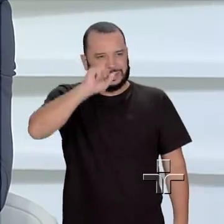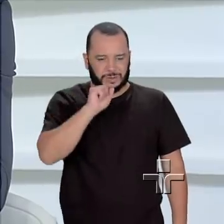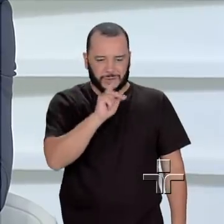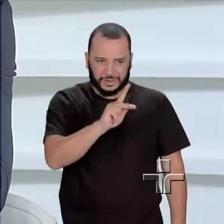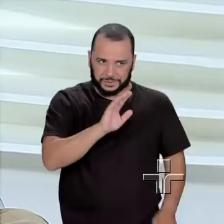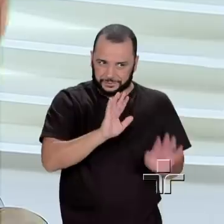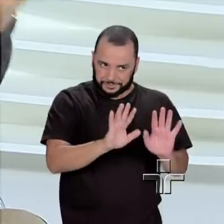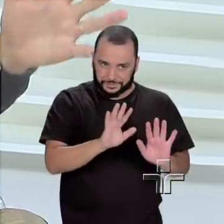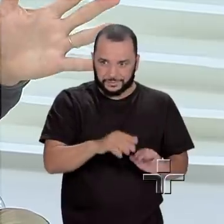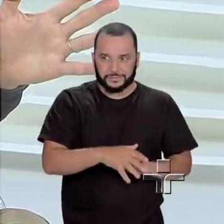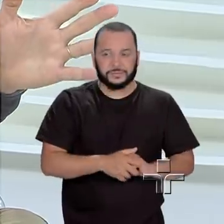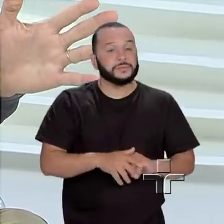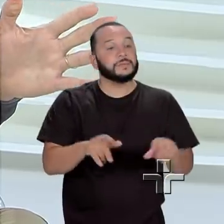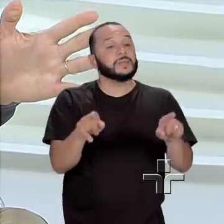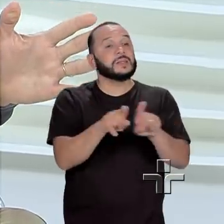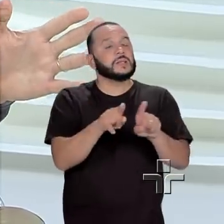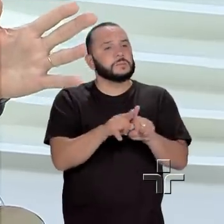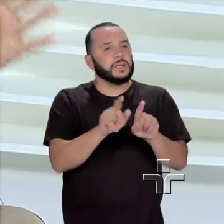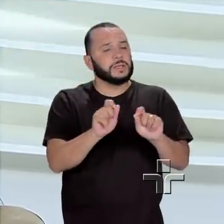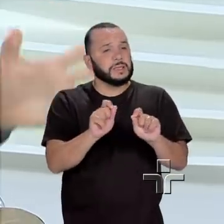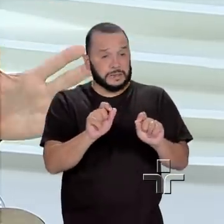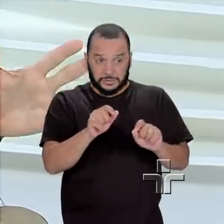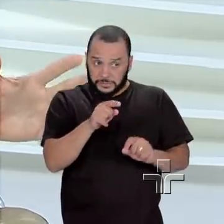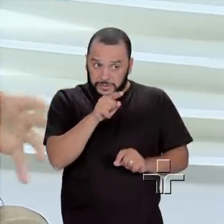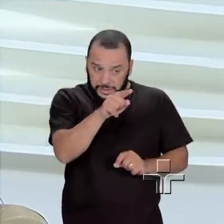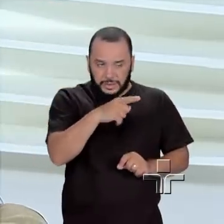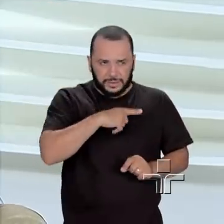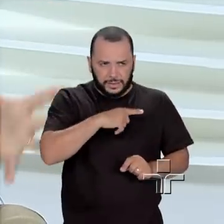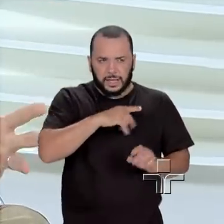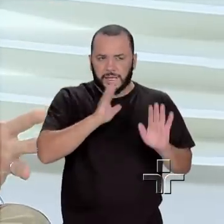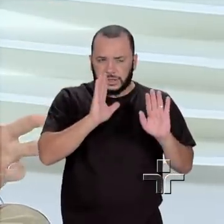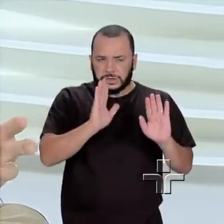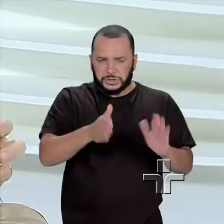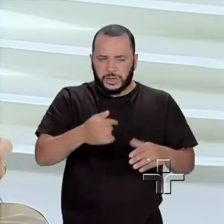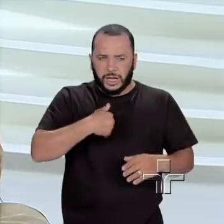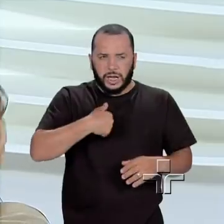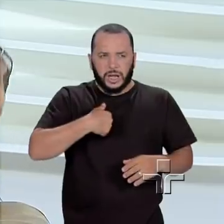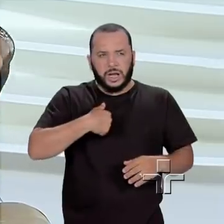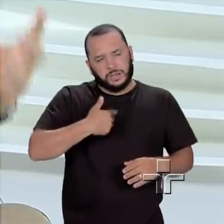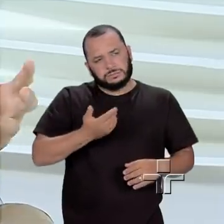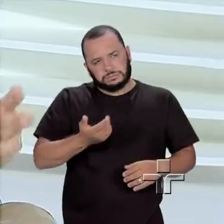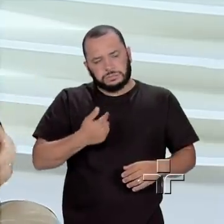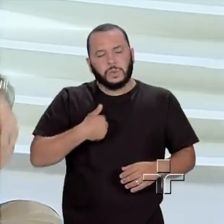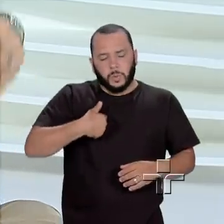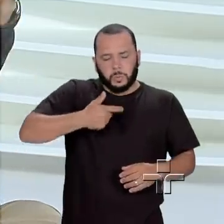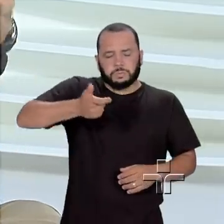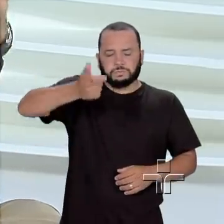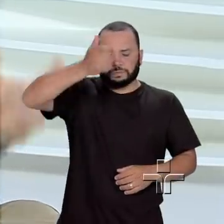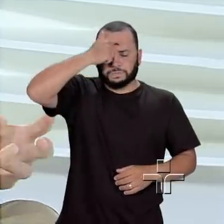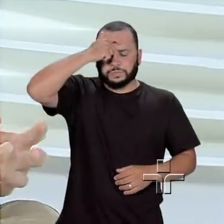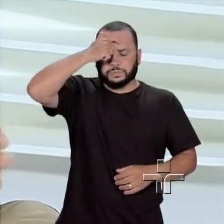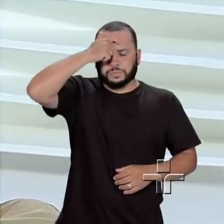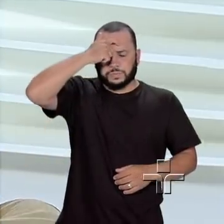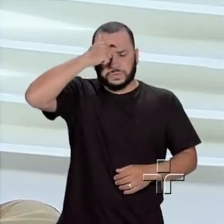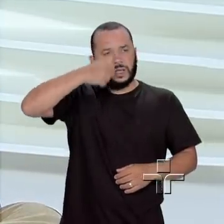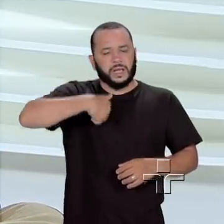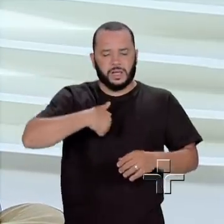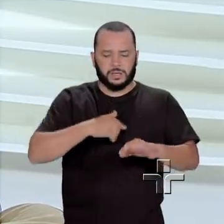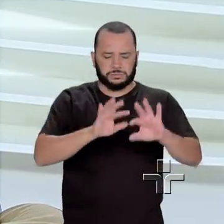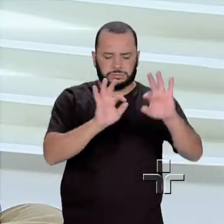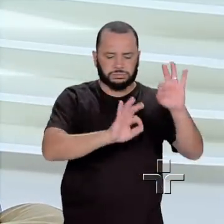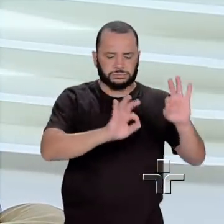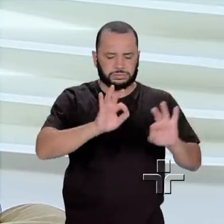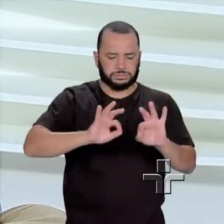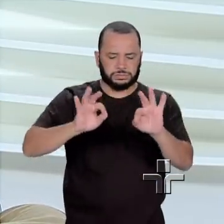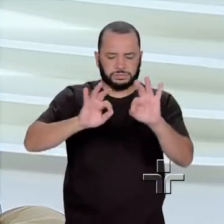lado, uma vez que você garanta que você tem ou exercita bom senso, né? Você é centrado nas coisas que você vai